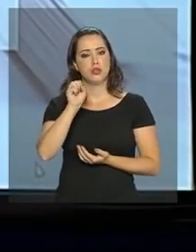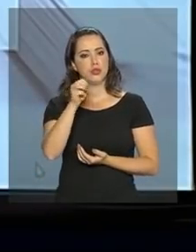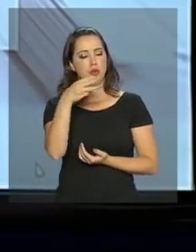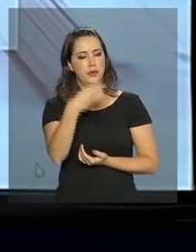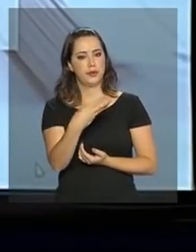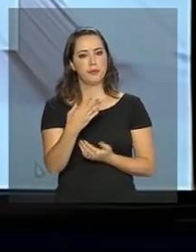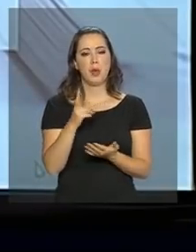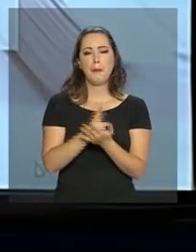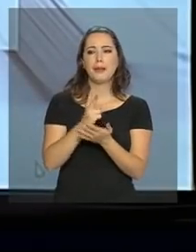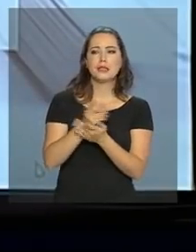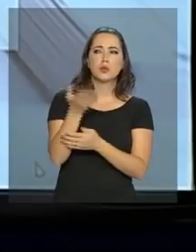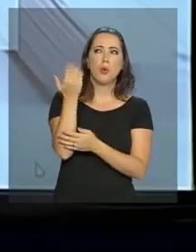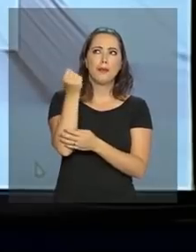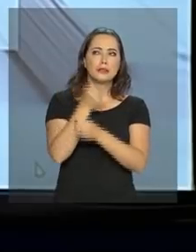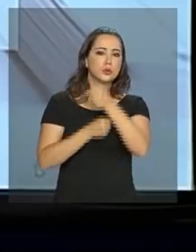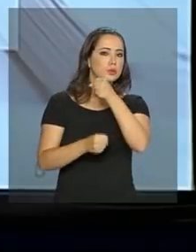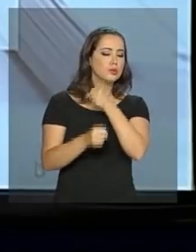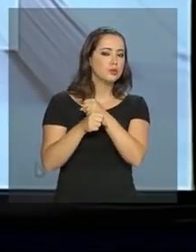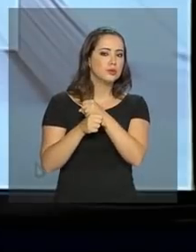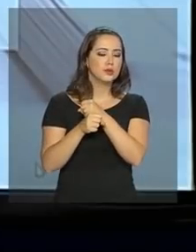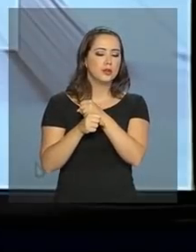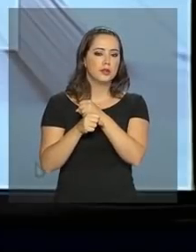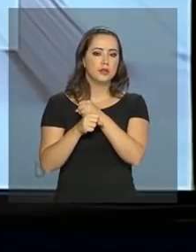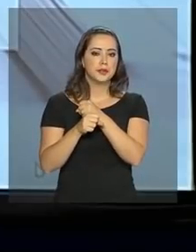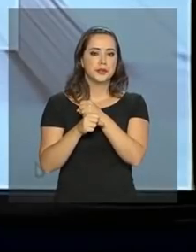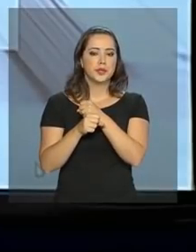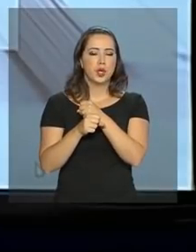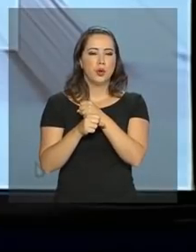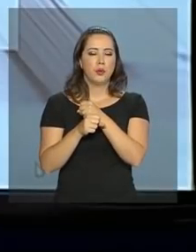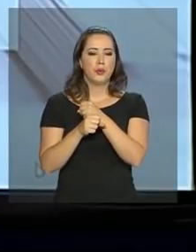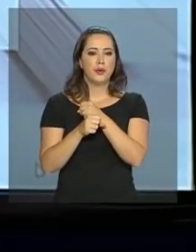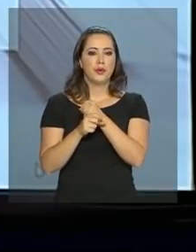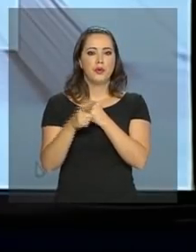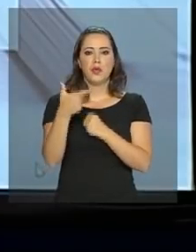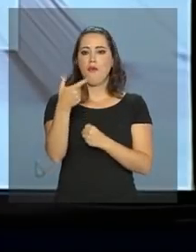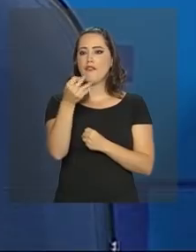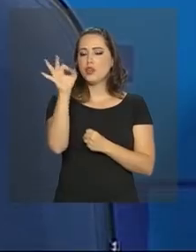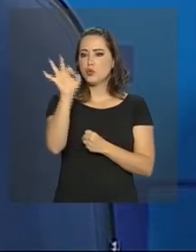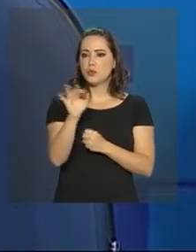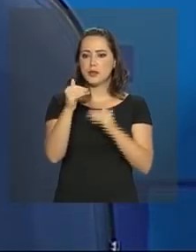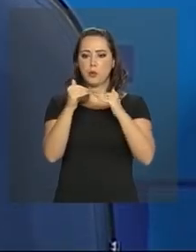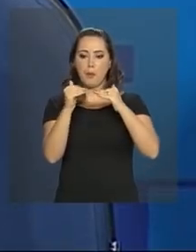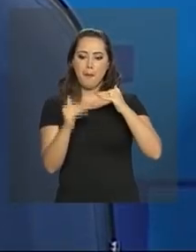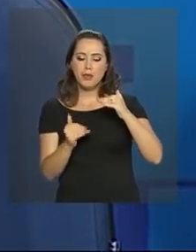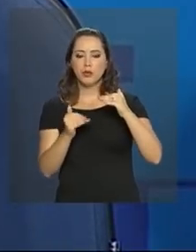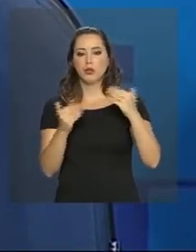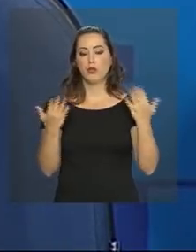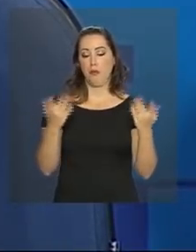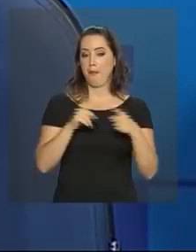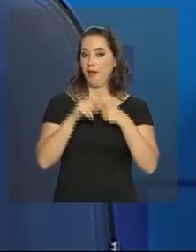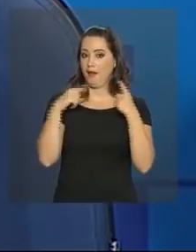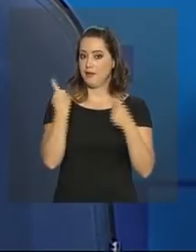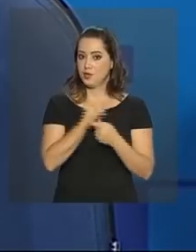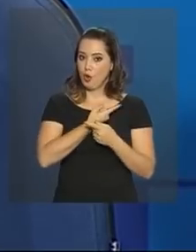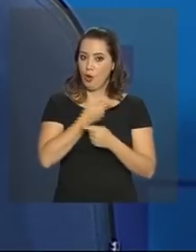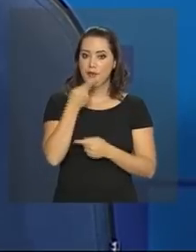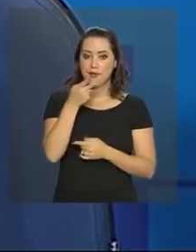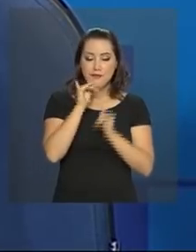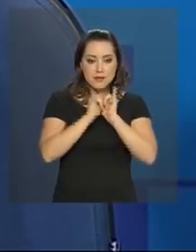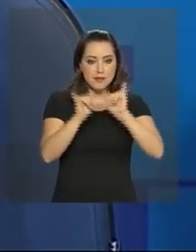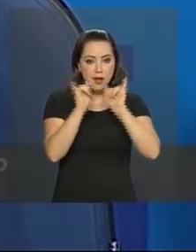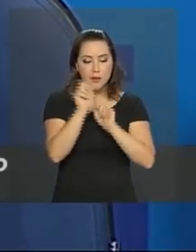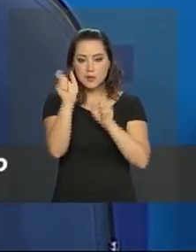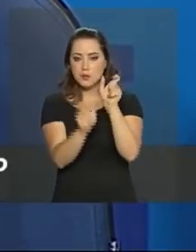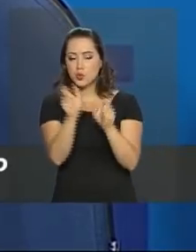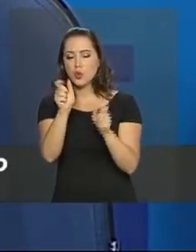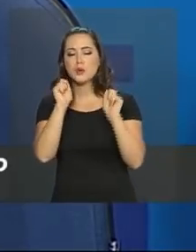nós tínhamos 11 o índice 20% menor mas ainda assim nós insistimos para que